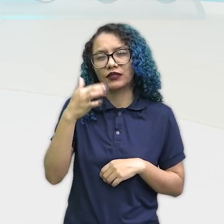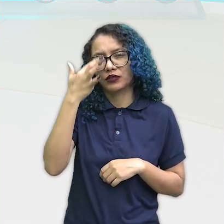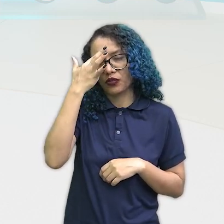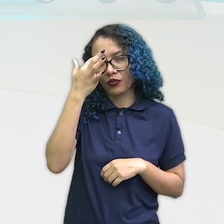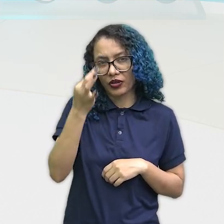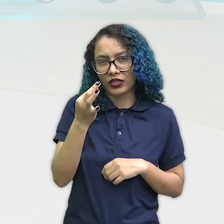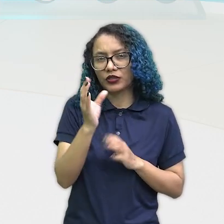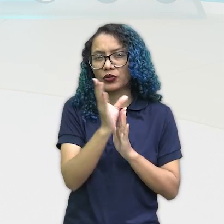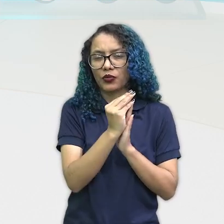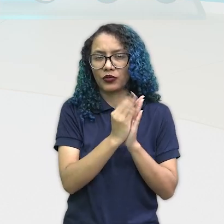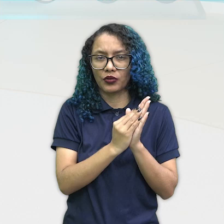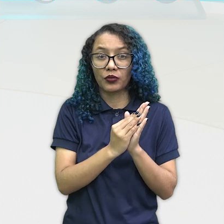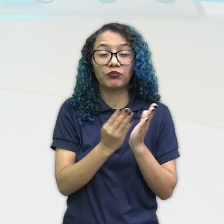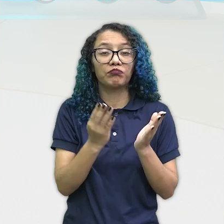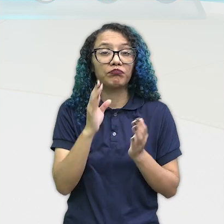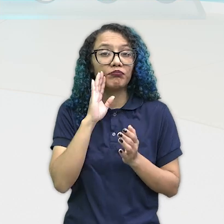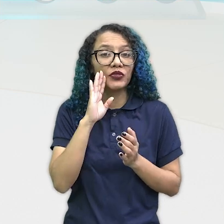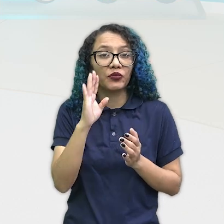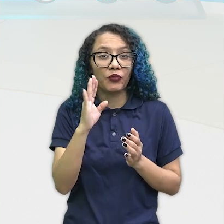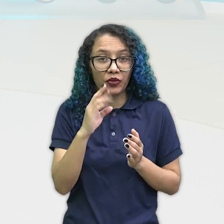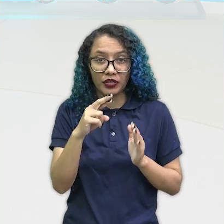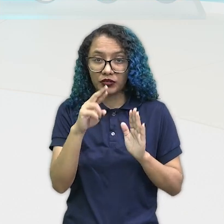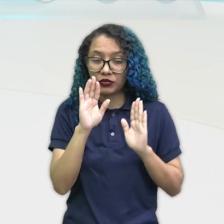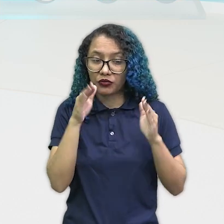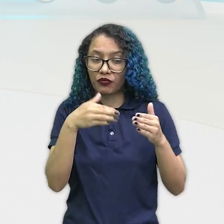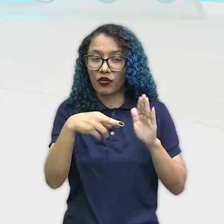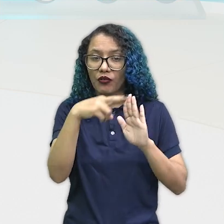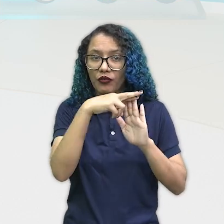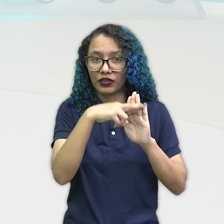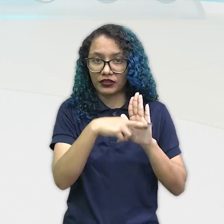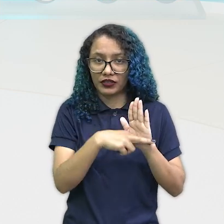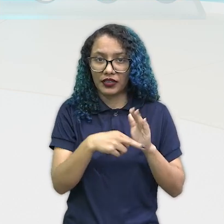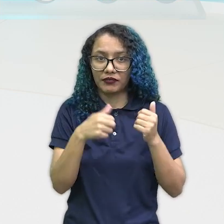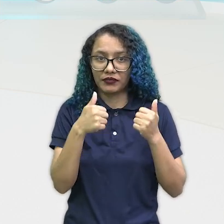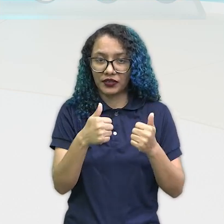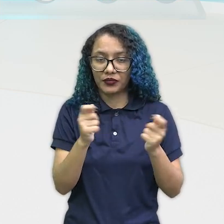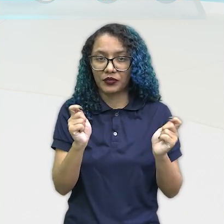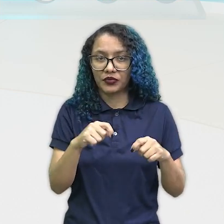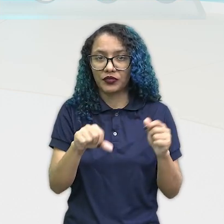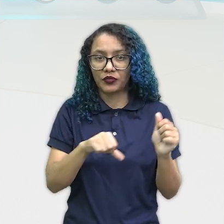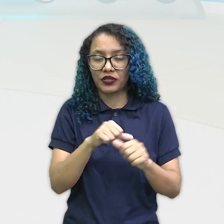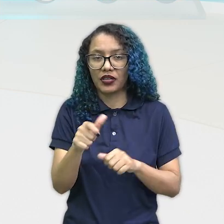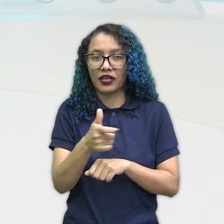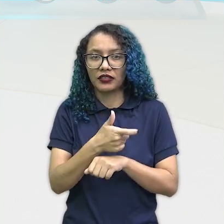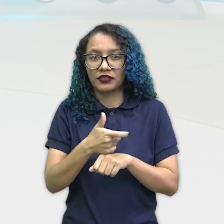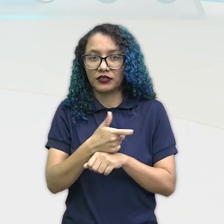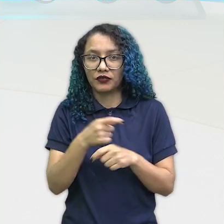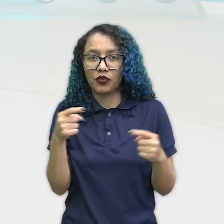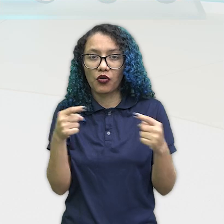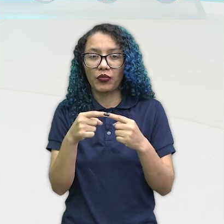conteúdo, principalmente nessa parte aí das regrinhas, para transformar os adjetivos